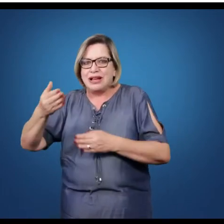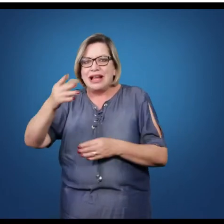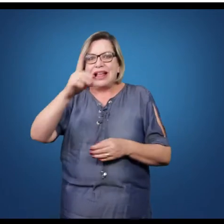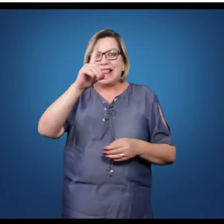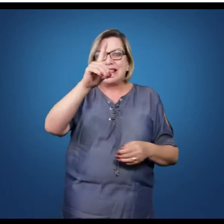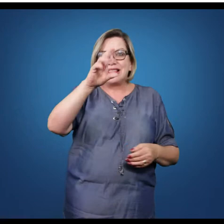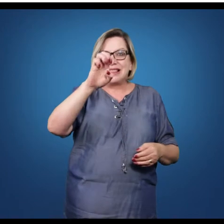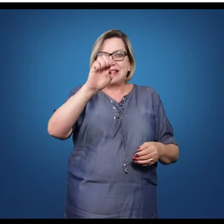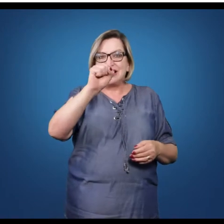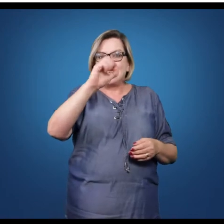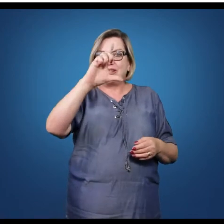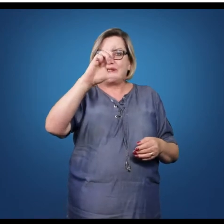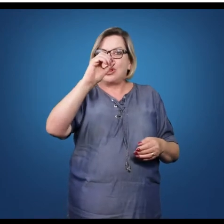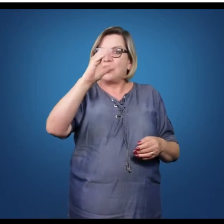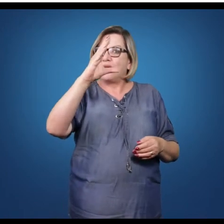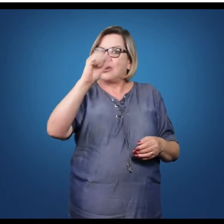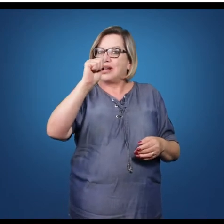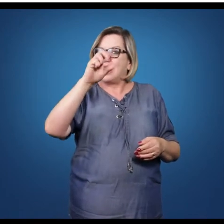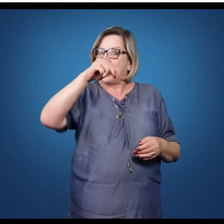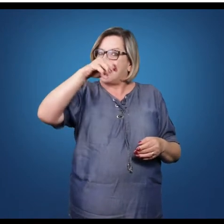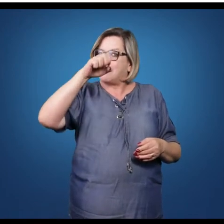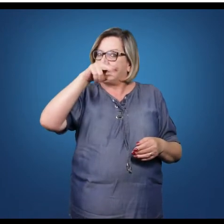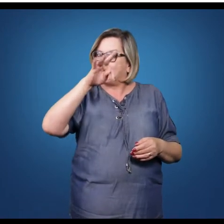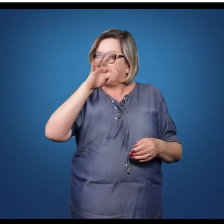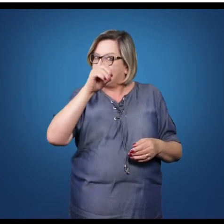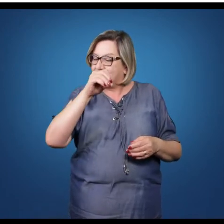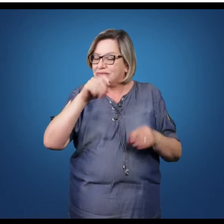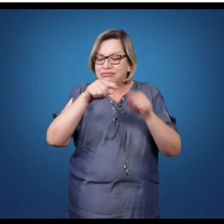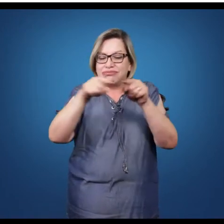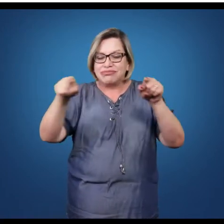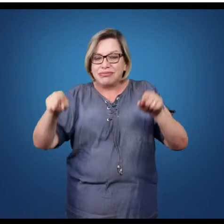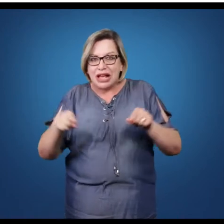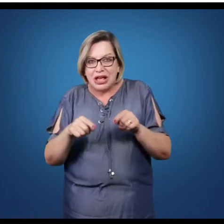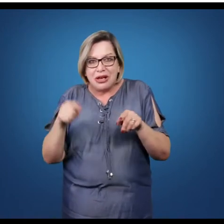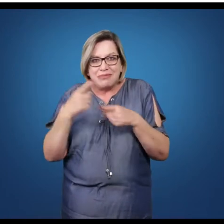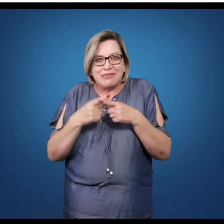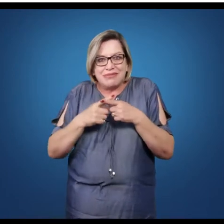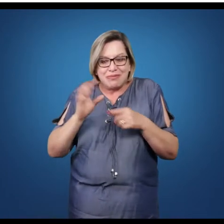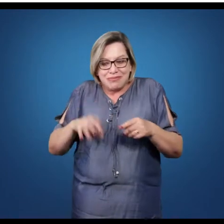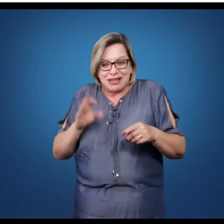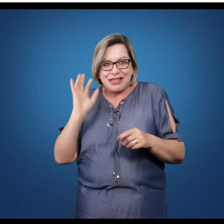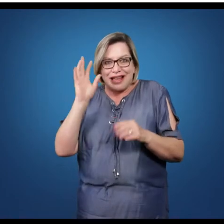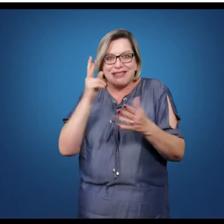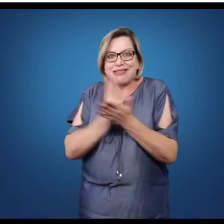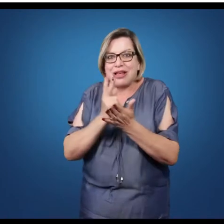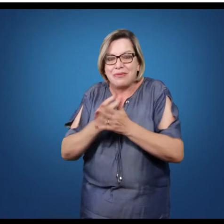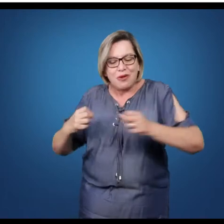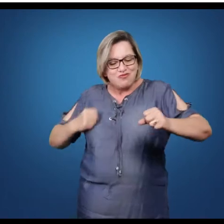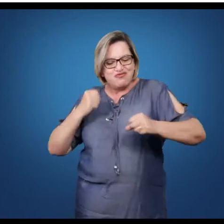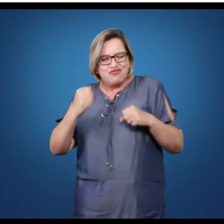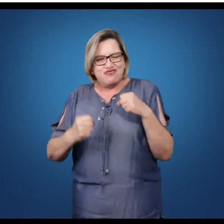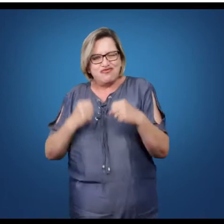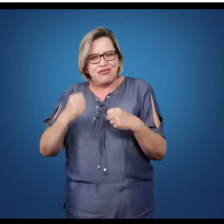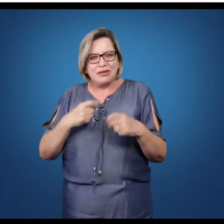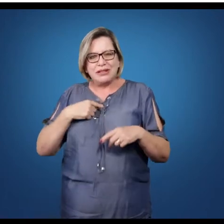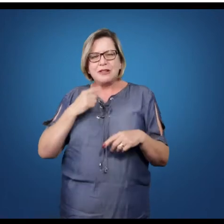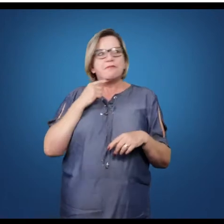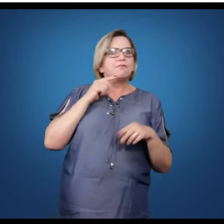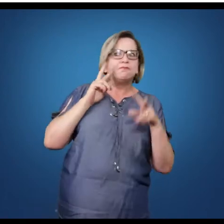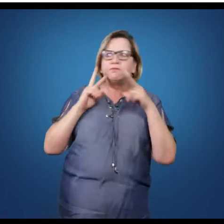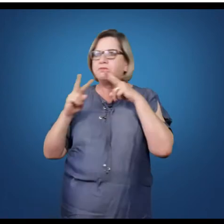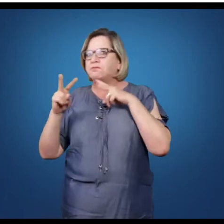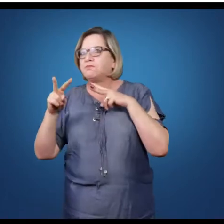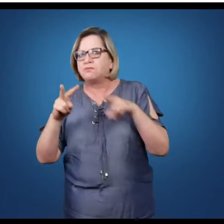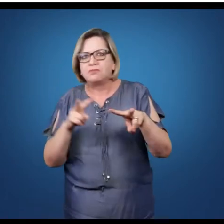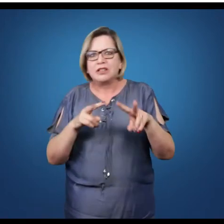basquete é um jogo dinâmico, sabe? Tem que correr, né? O aluno vai ter que correr o tempo todo, estar de cabeça erguida, olhando